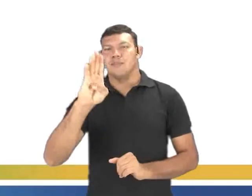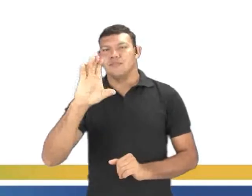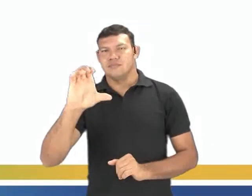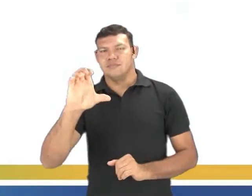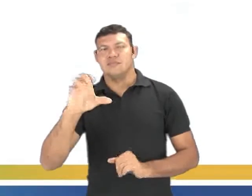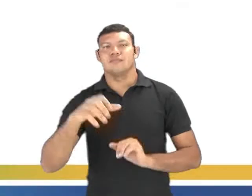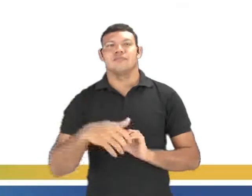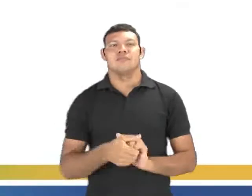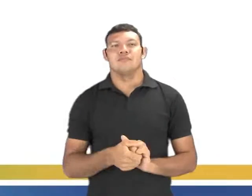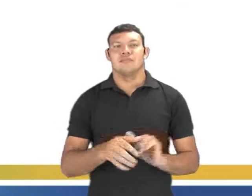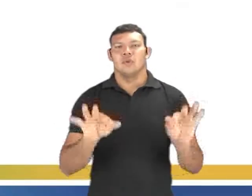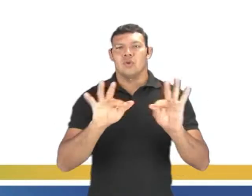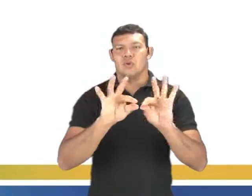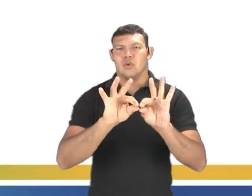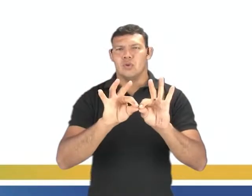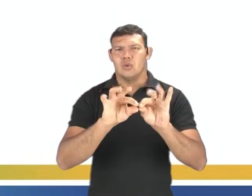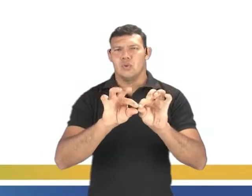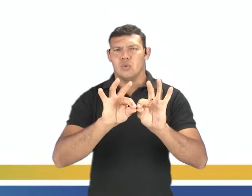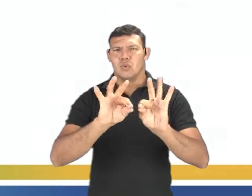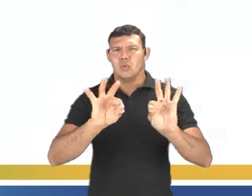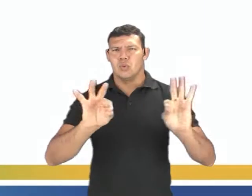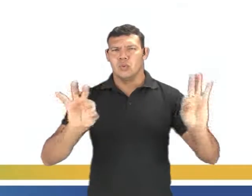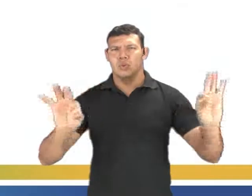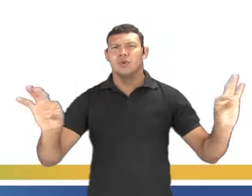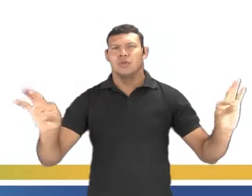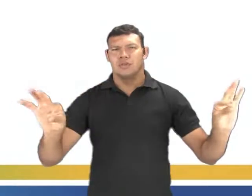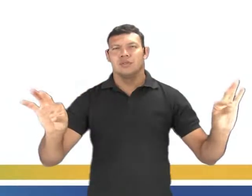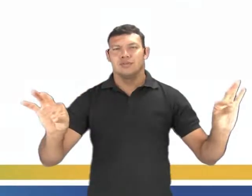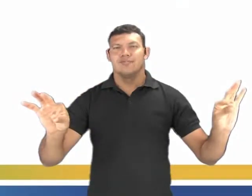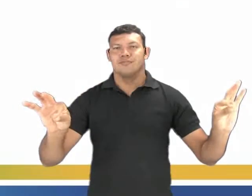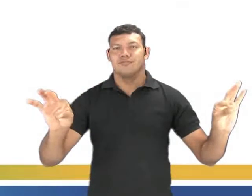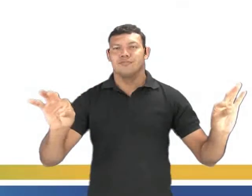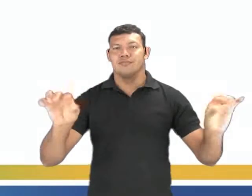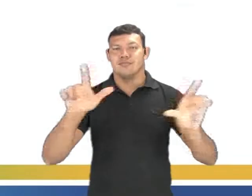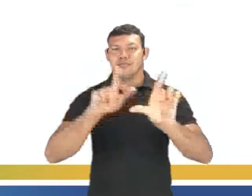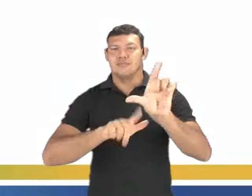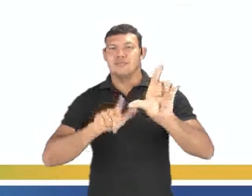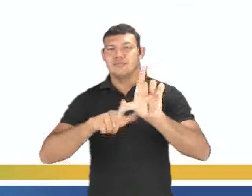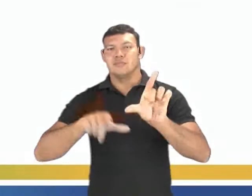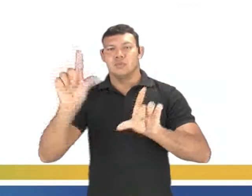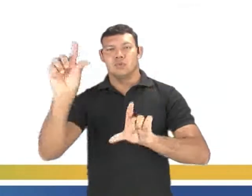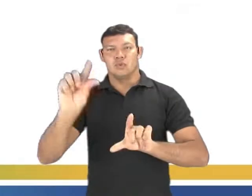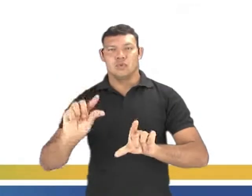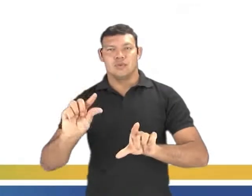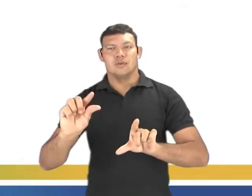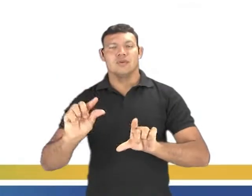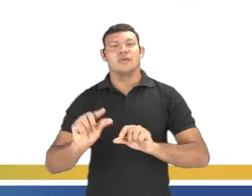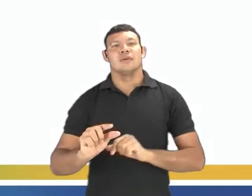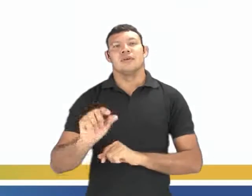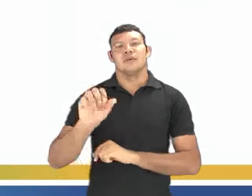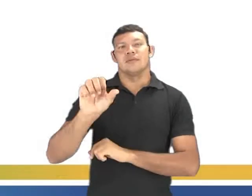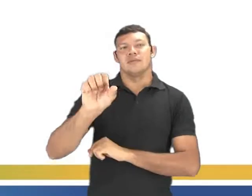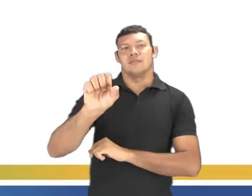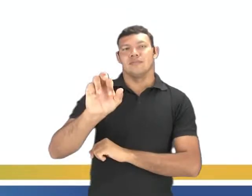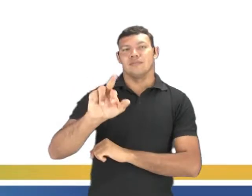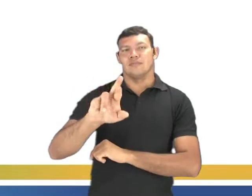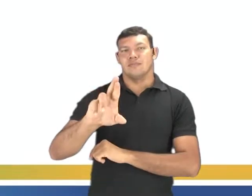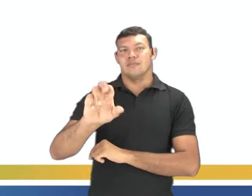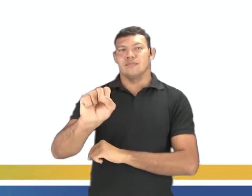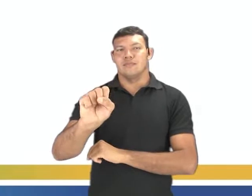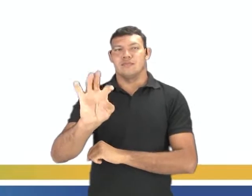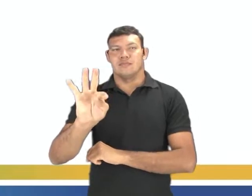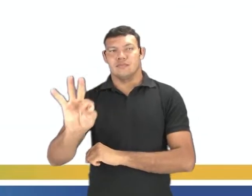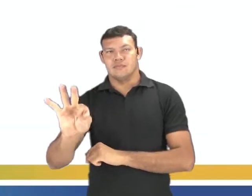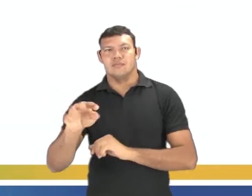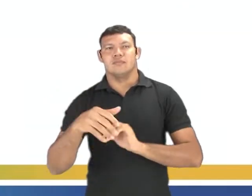A reta, são representados pelas letras minúsculas, R, S, T e entre